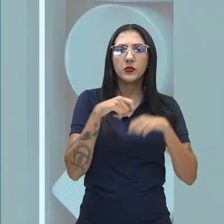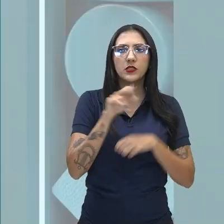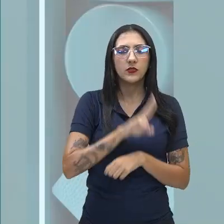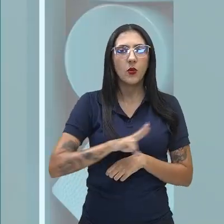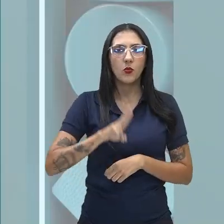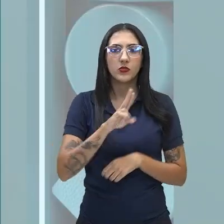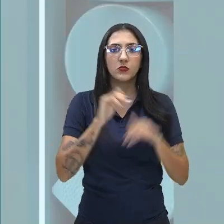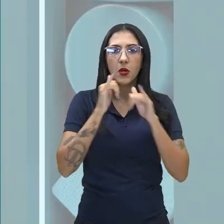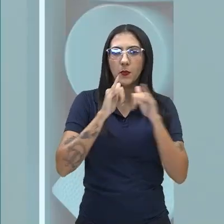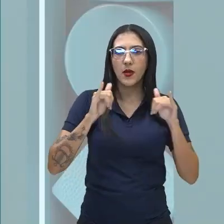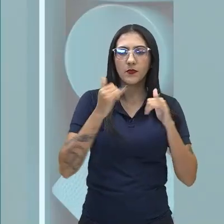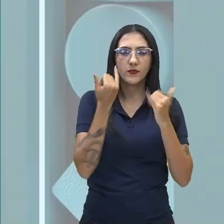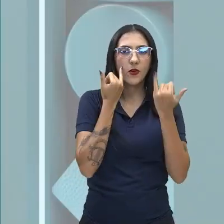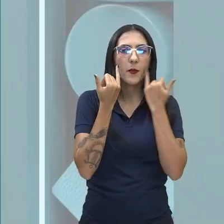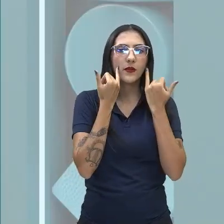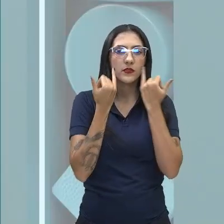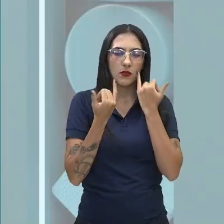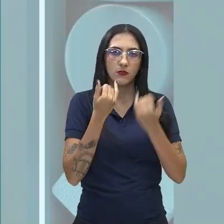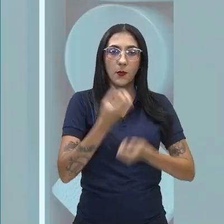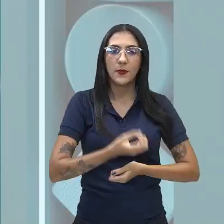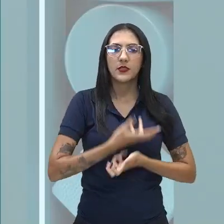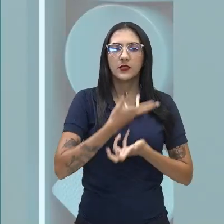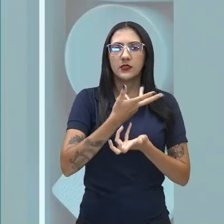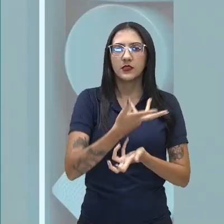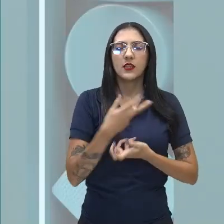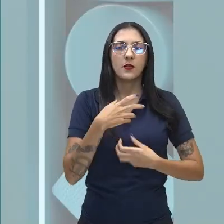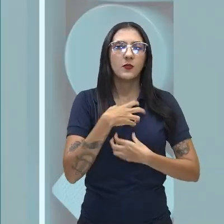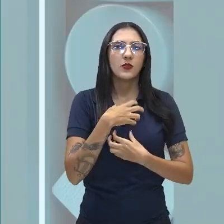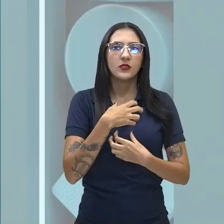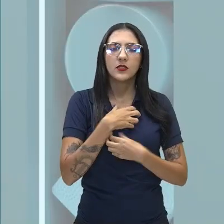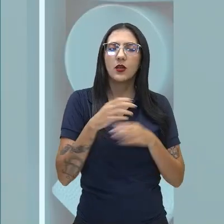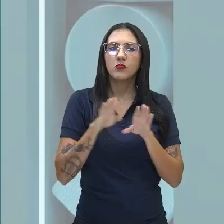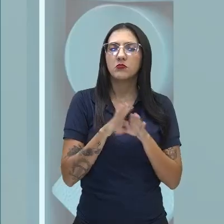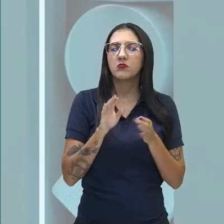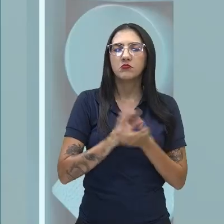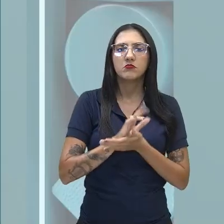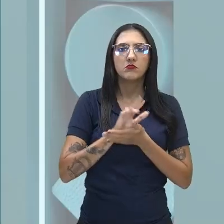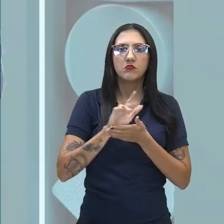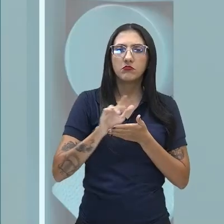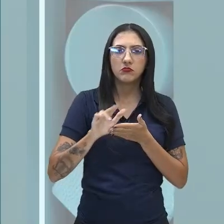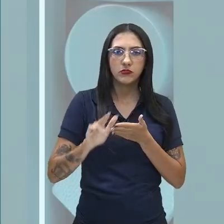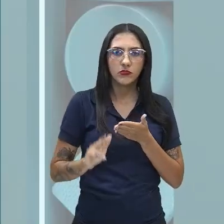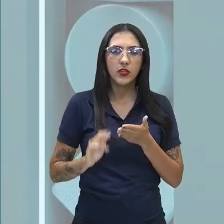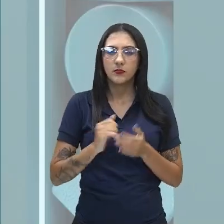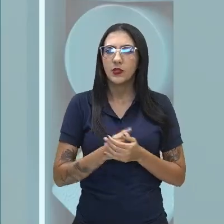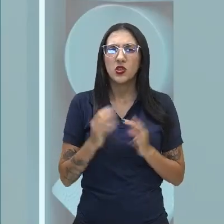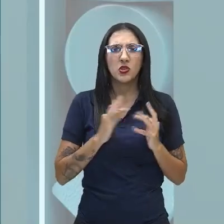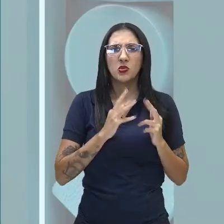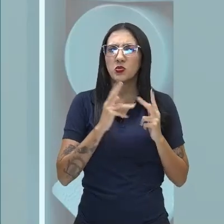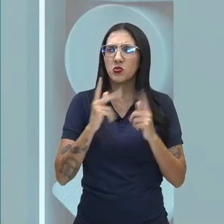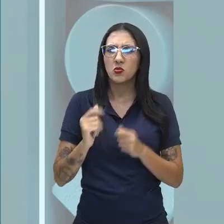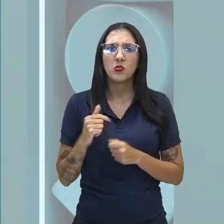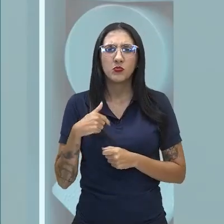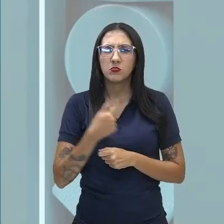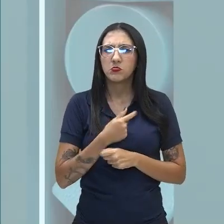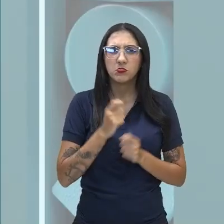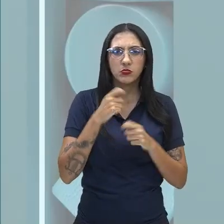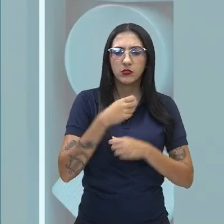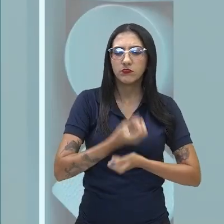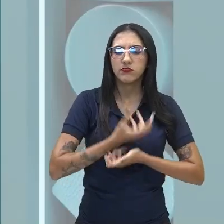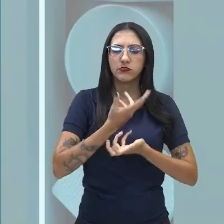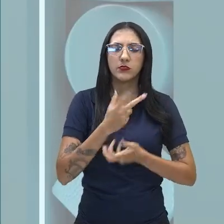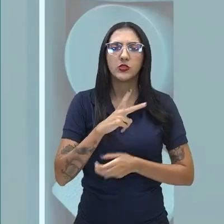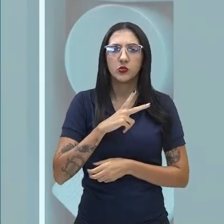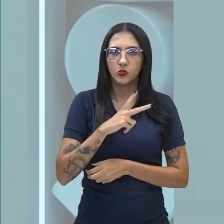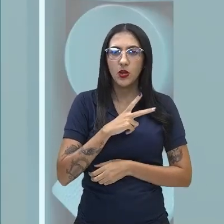comunicar uma mensagem, para expressar suas emoções, seus sentimentos, todo o seu mundo